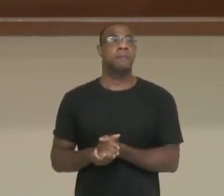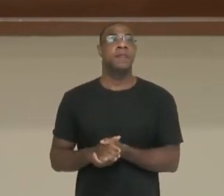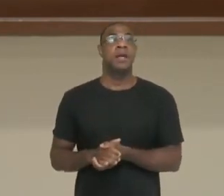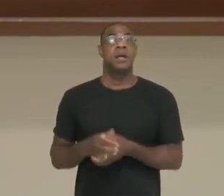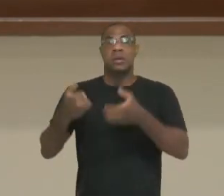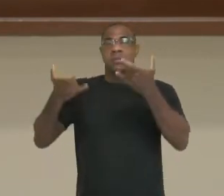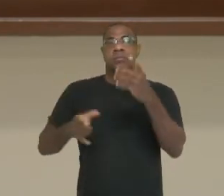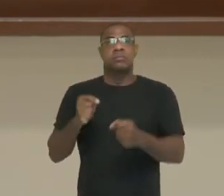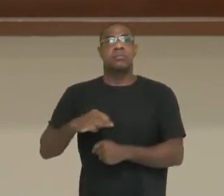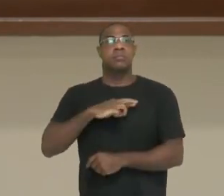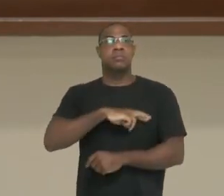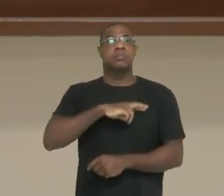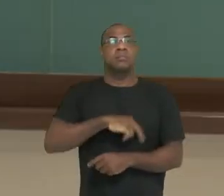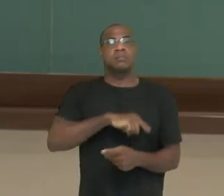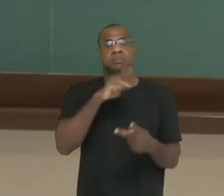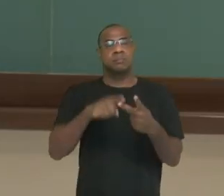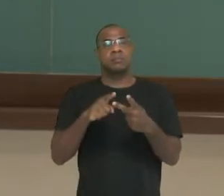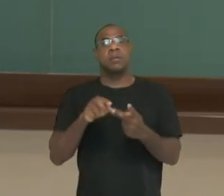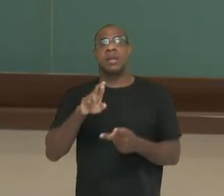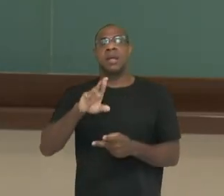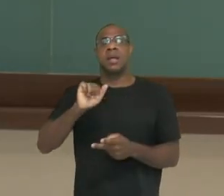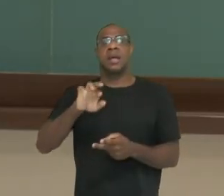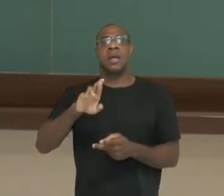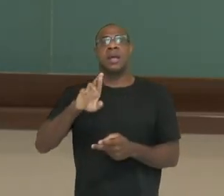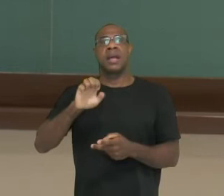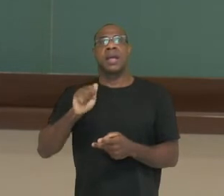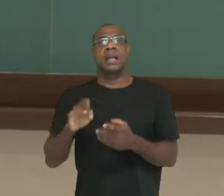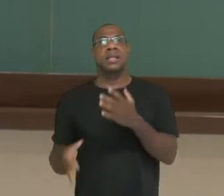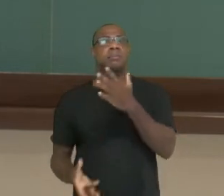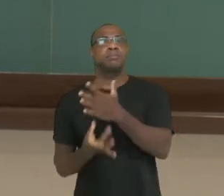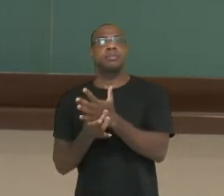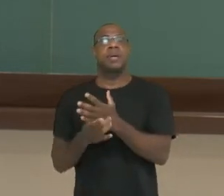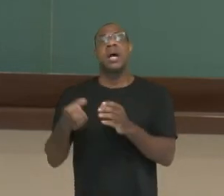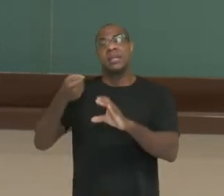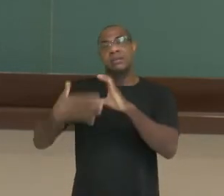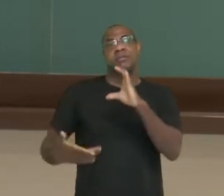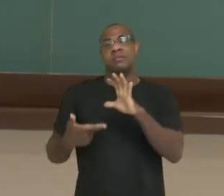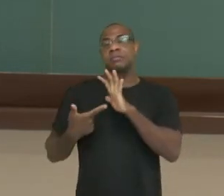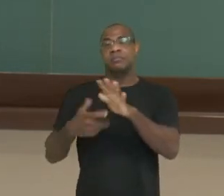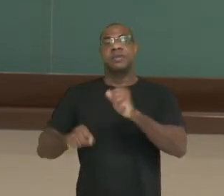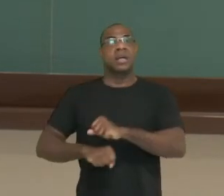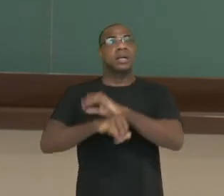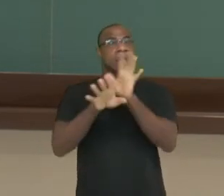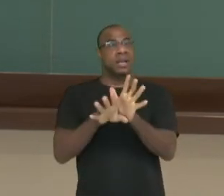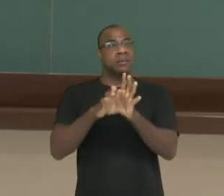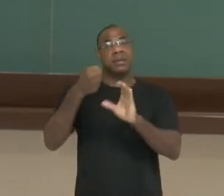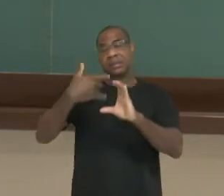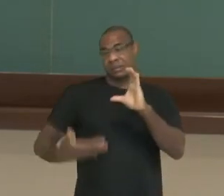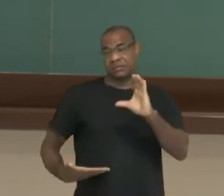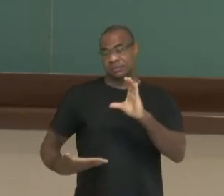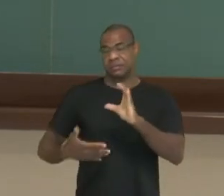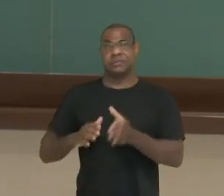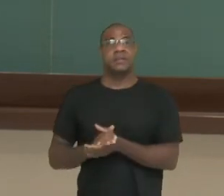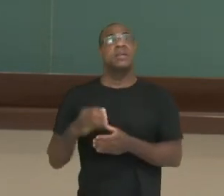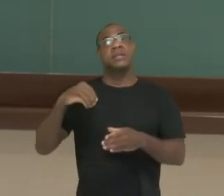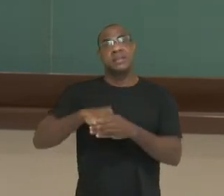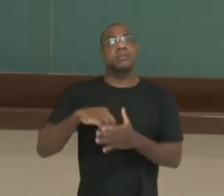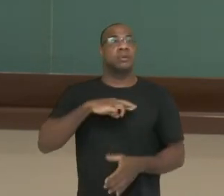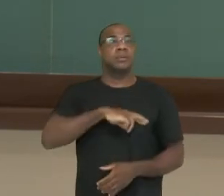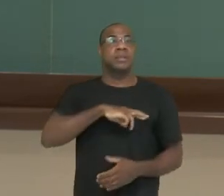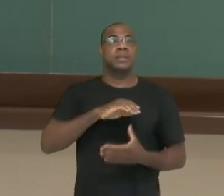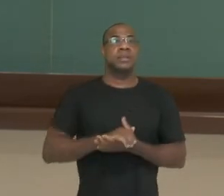digo romantismo versus realismo, essas características ficarão muito nítidas nos romances a